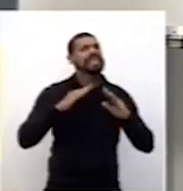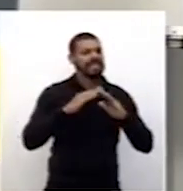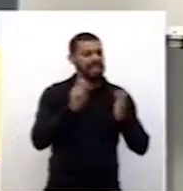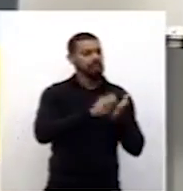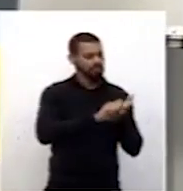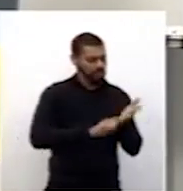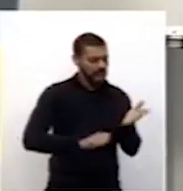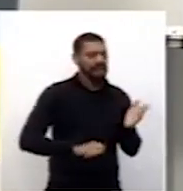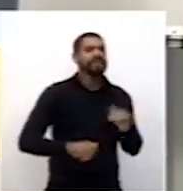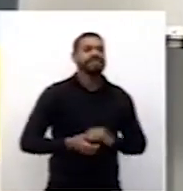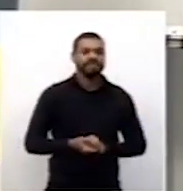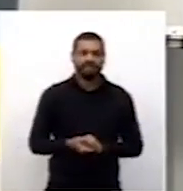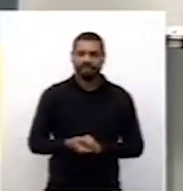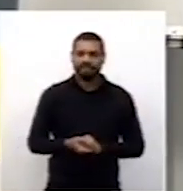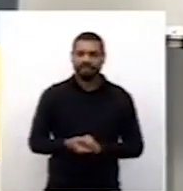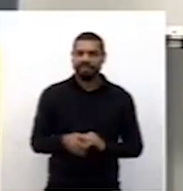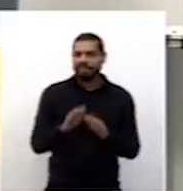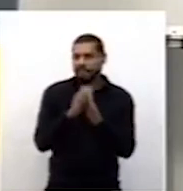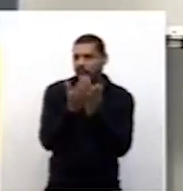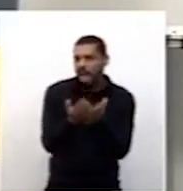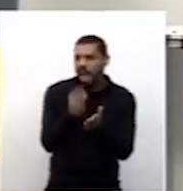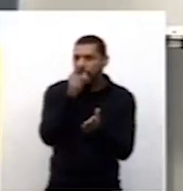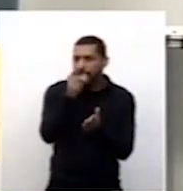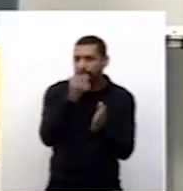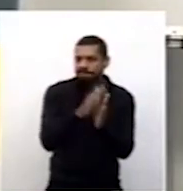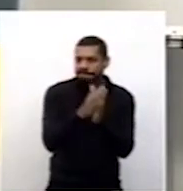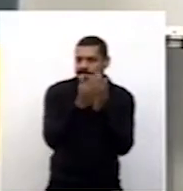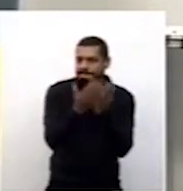sim. Open your Hangouts, abra o seu